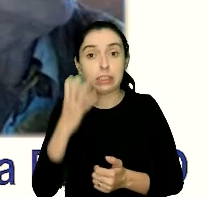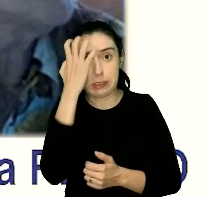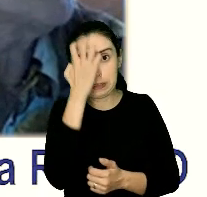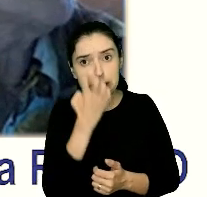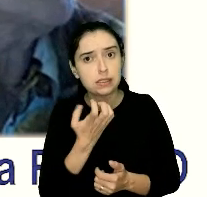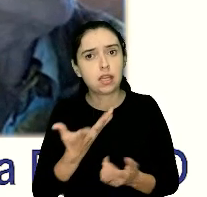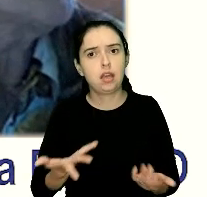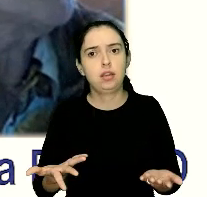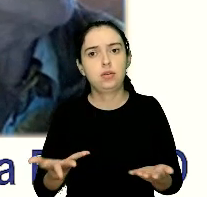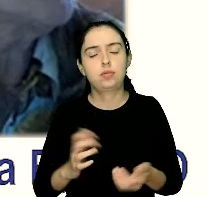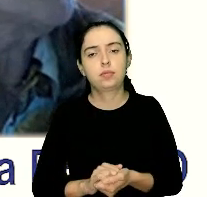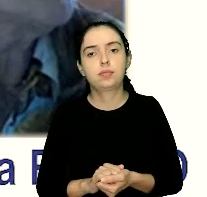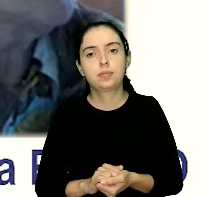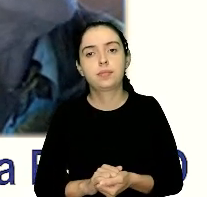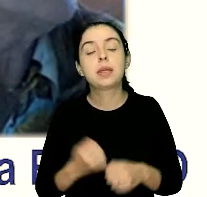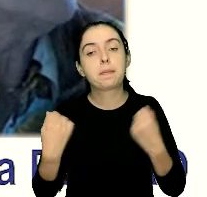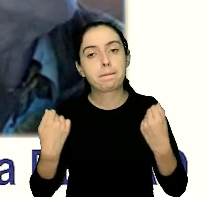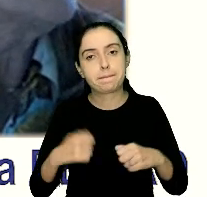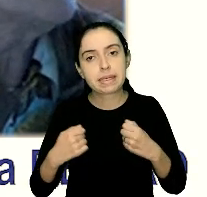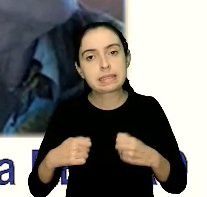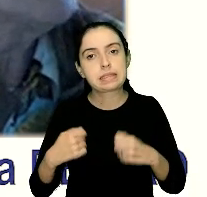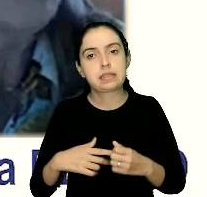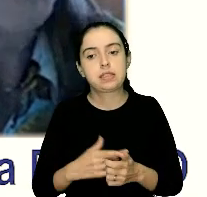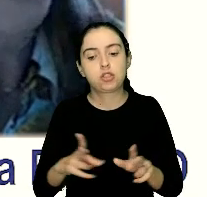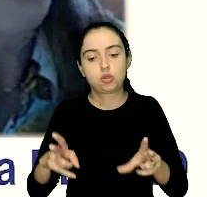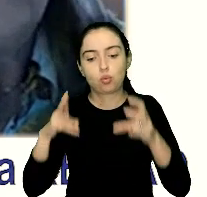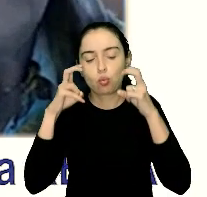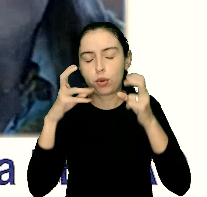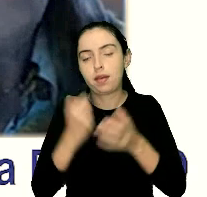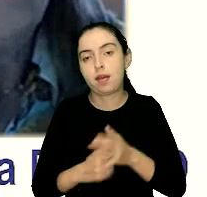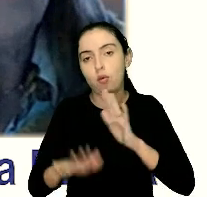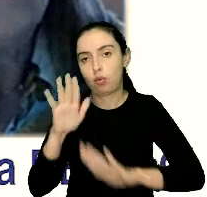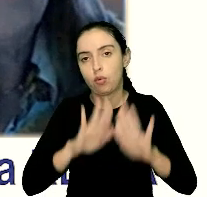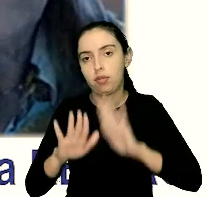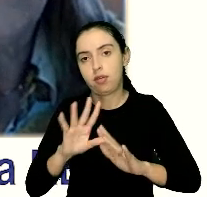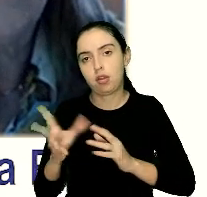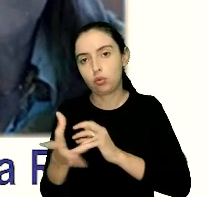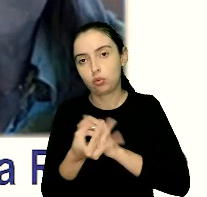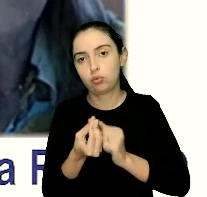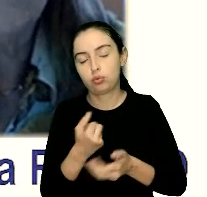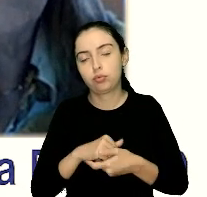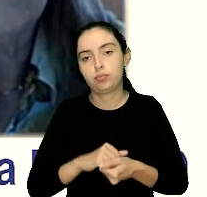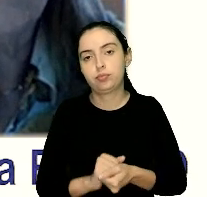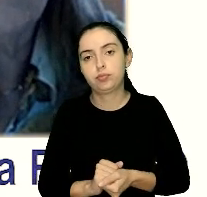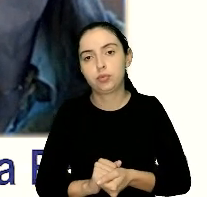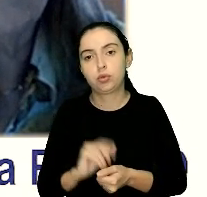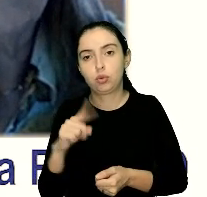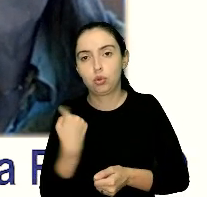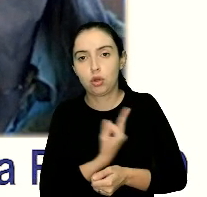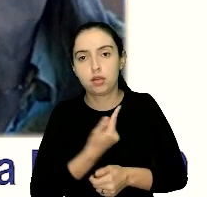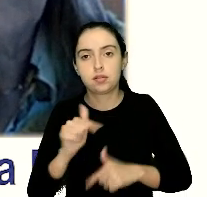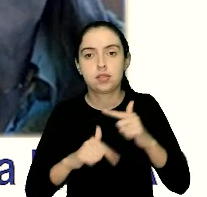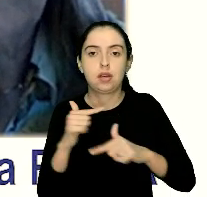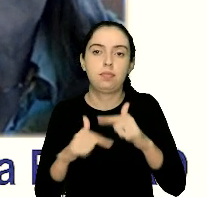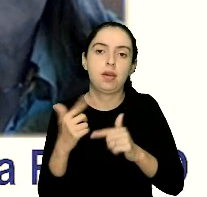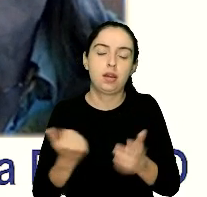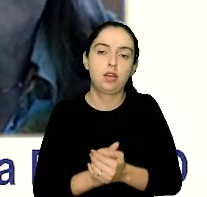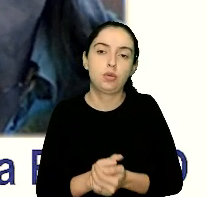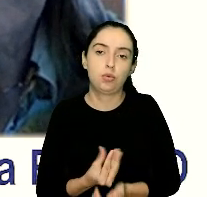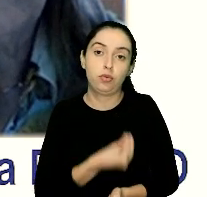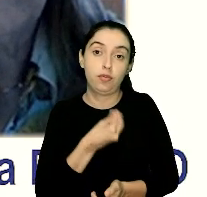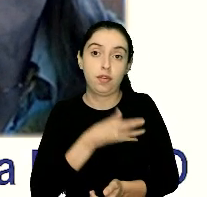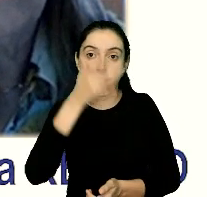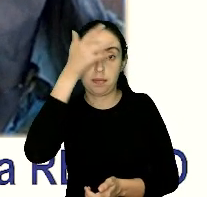precisa ter um olhar realmente para tudo isso. O nosso trabalho, o Vivamente, ele tem essa